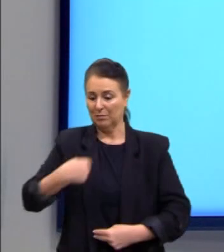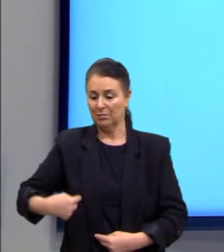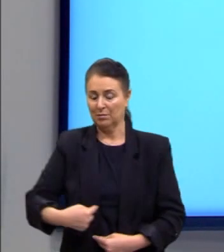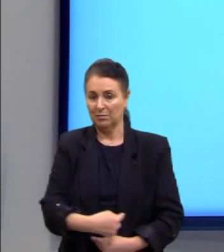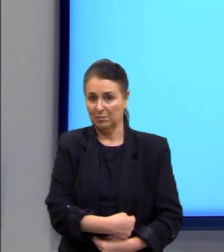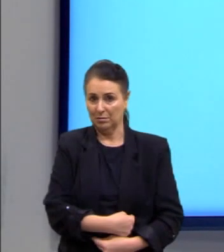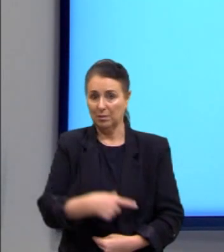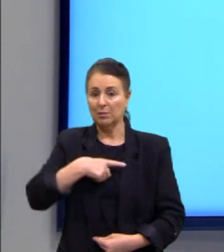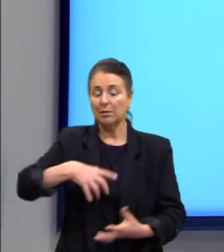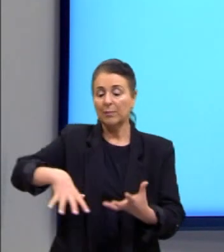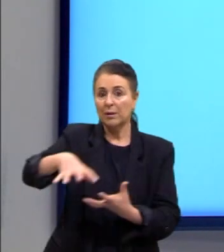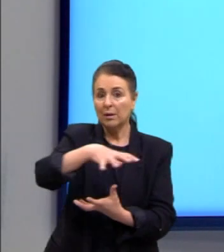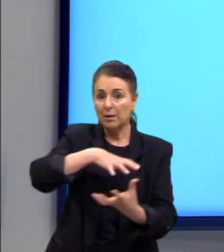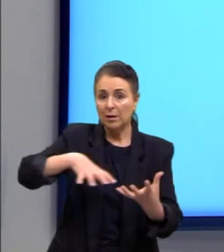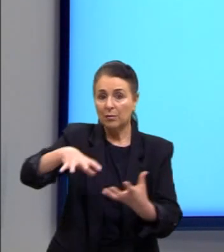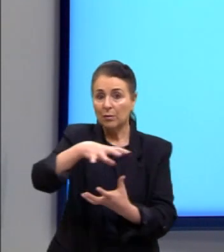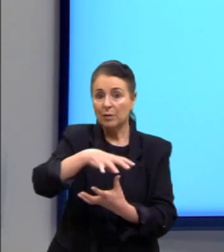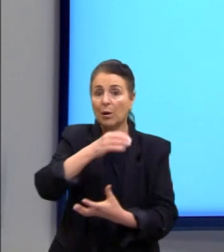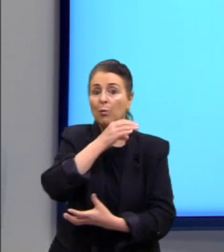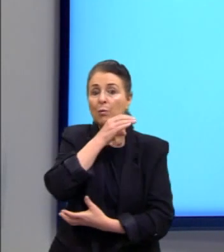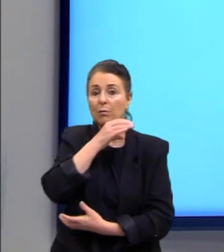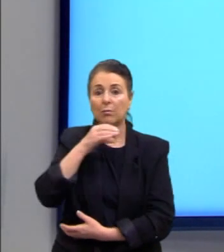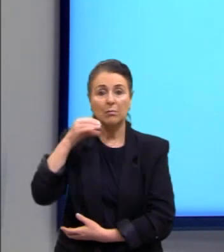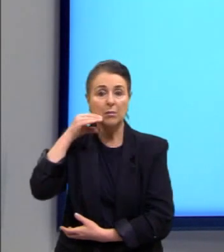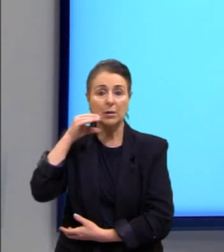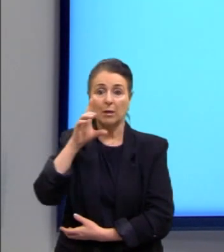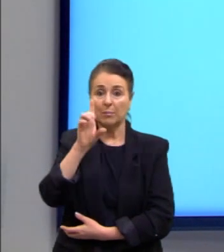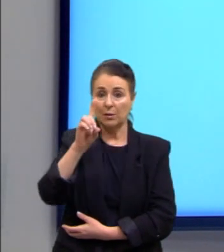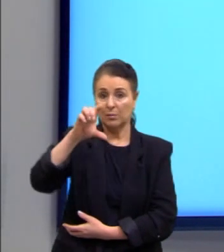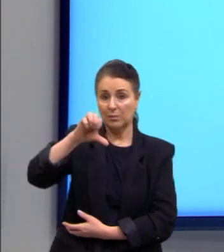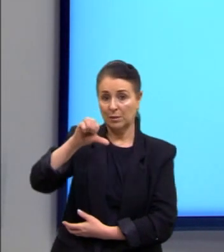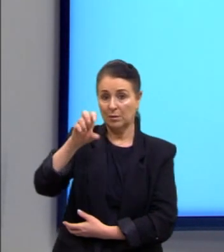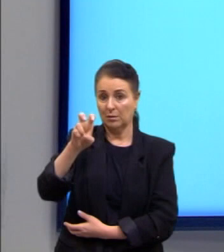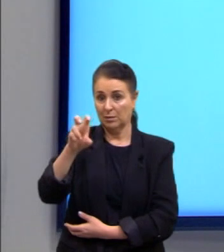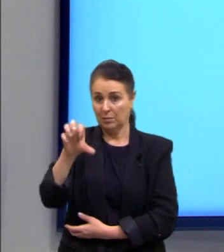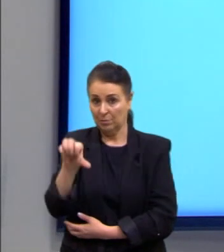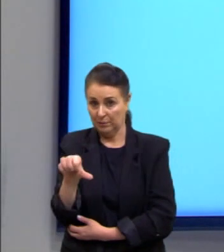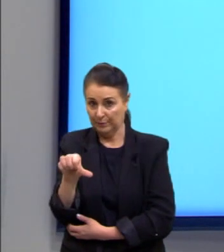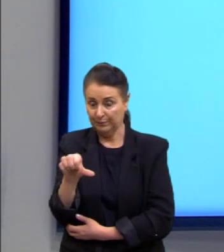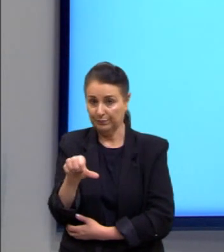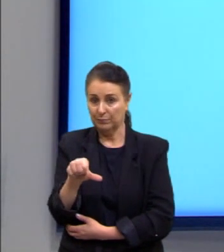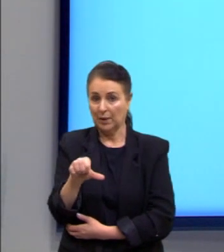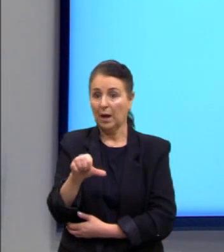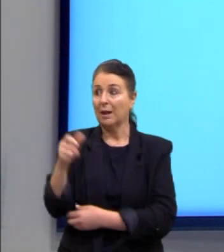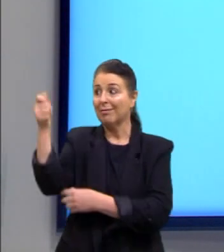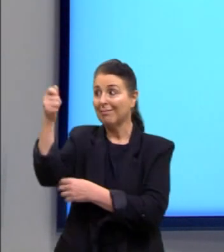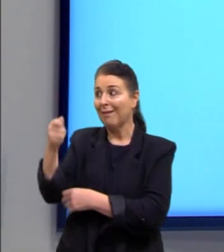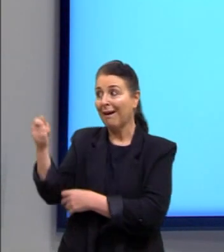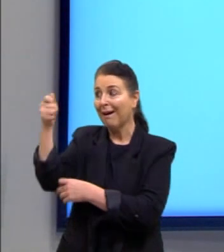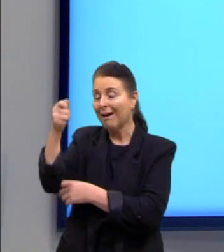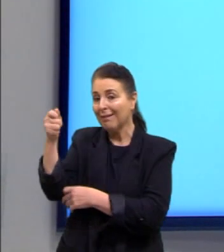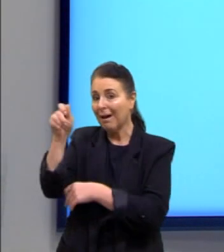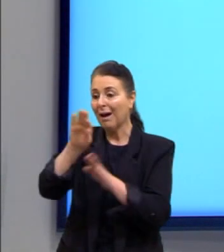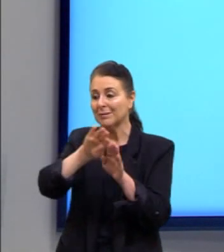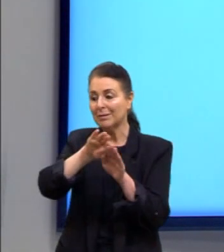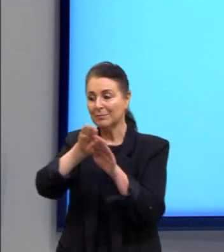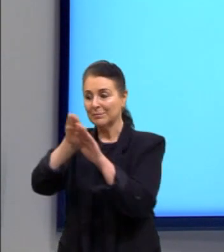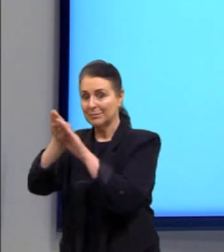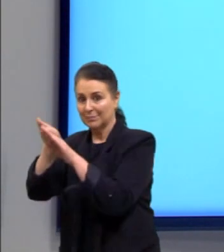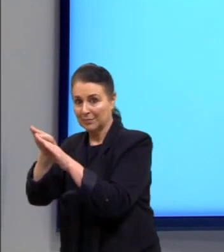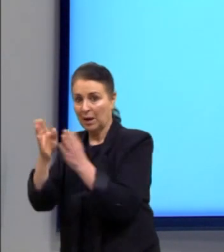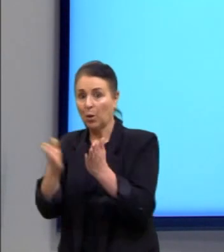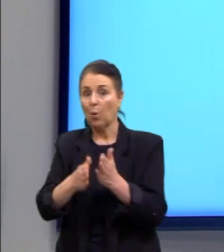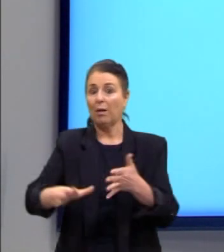a Revolução Cubana em 1959 a gente sai lá do continente Asiático e vem aqui para